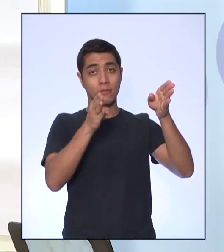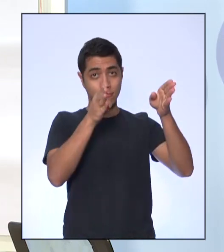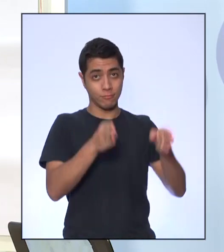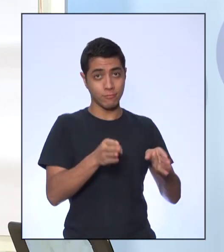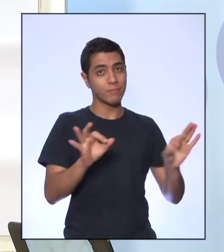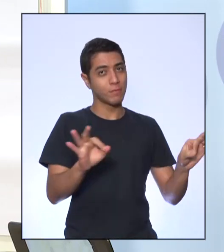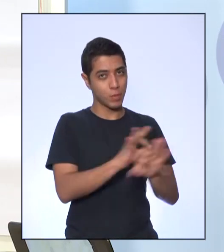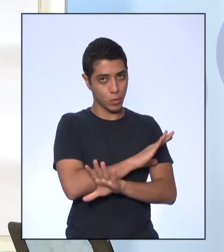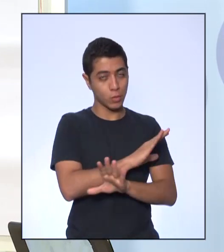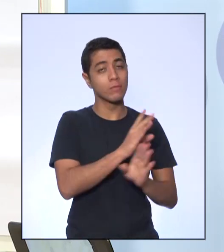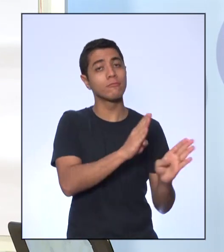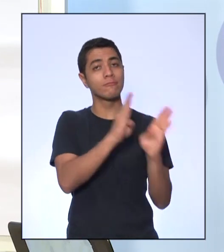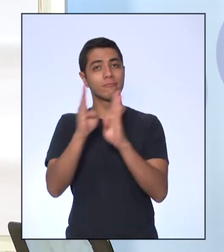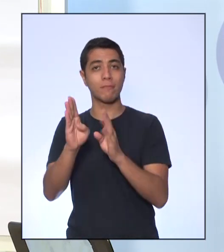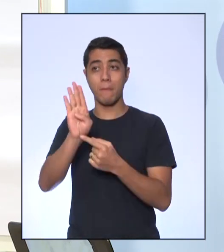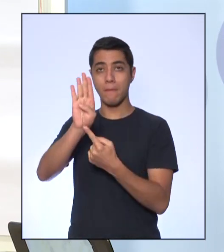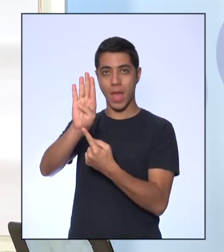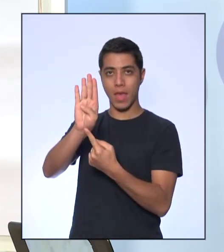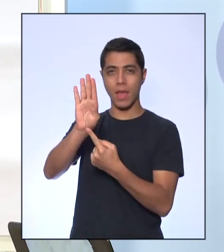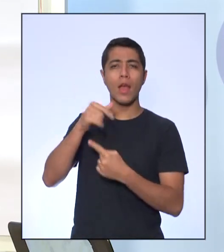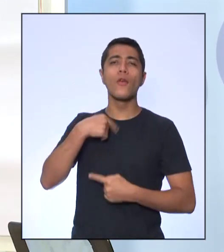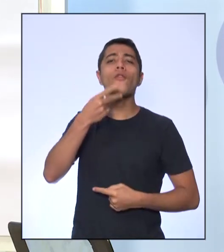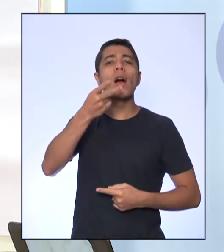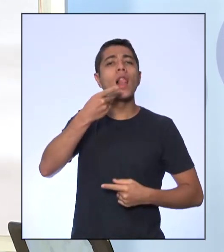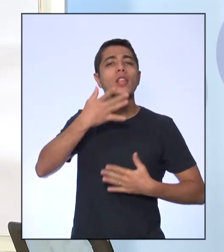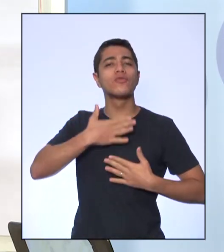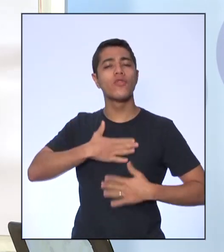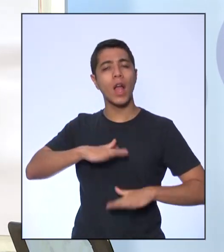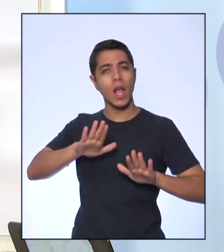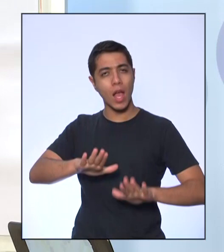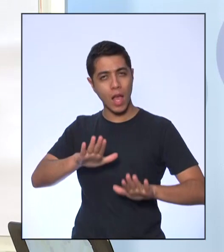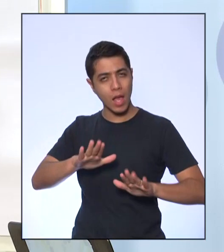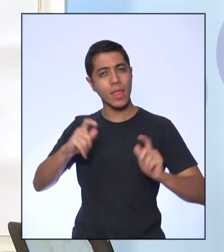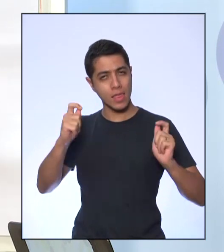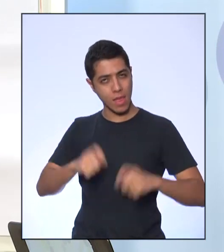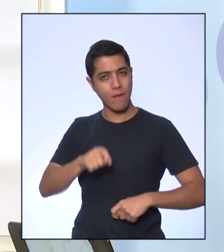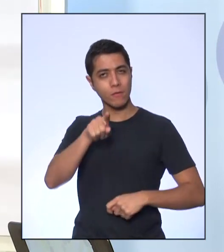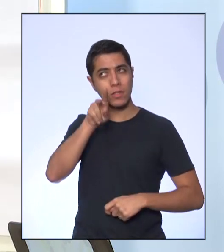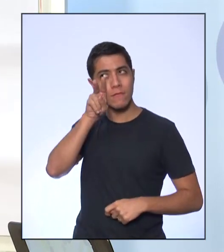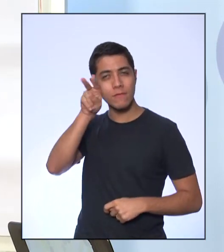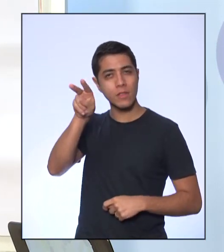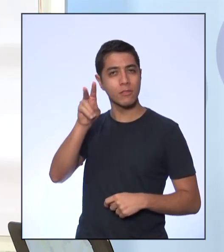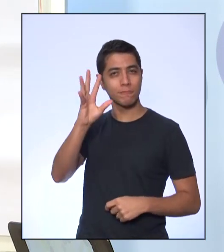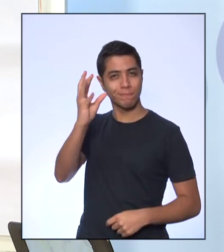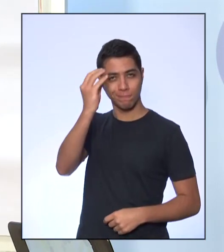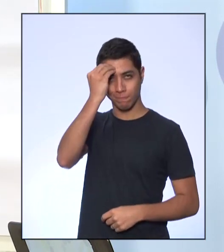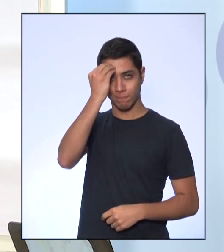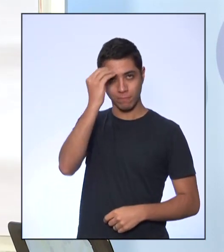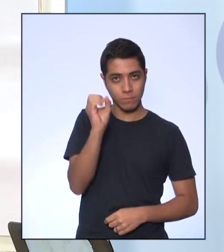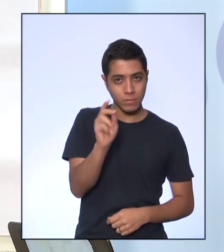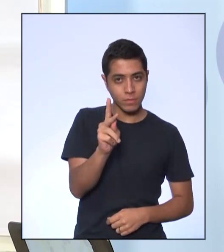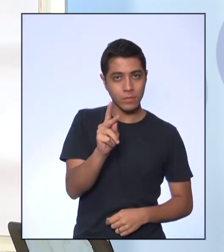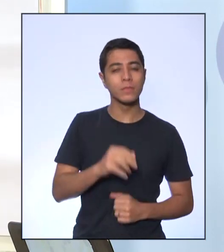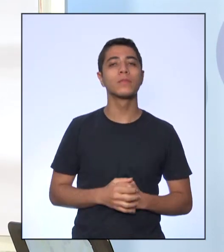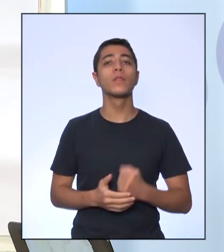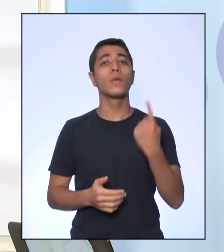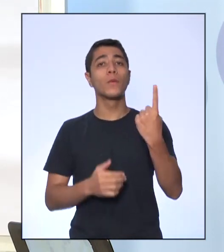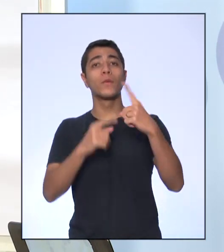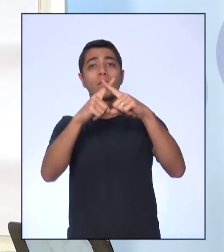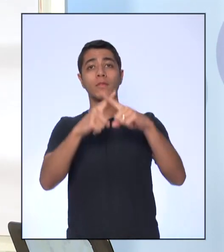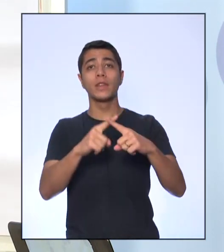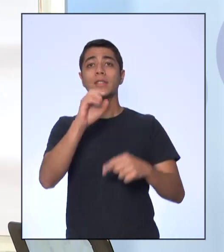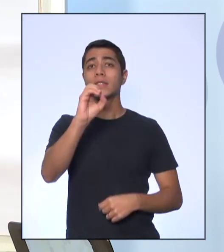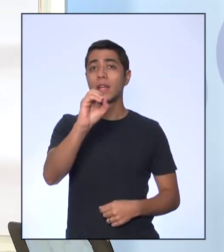devagar, passo a passo, para vocês acompanharem, tá? Então, multiplico aqui, dá 0. Então, 1 vezes 0 dá 0, vezes 2 dá